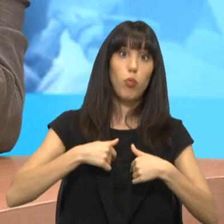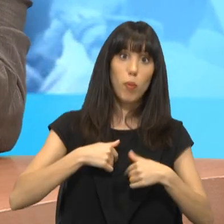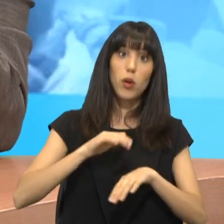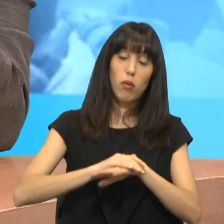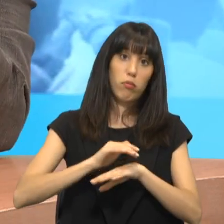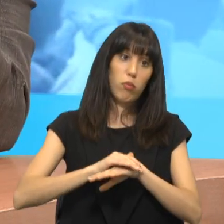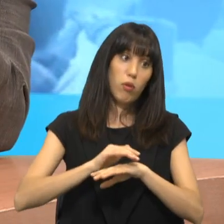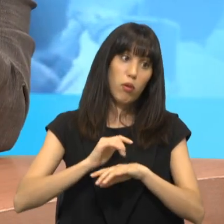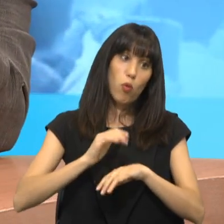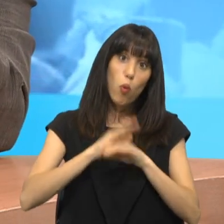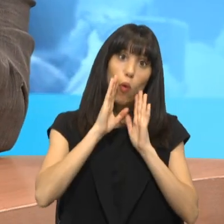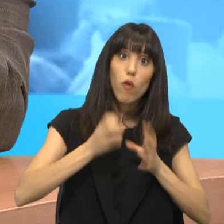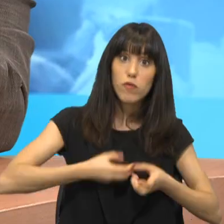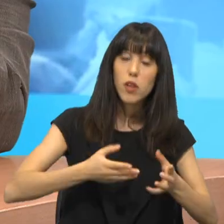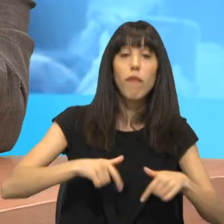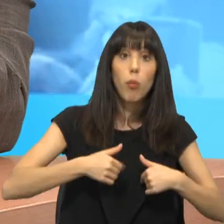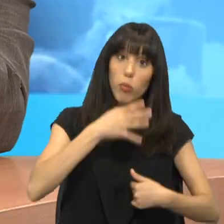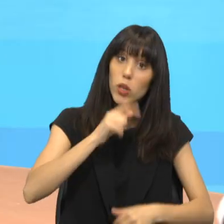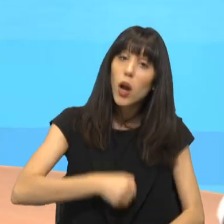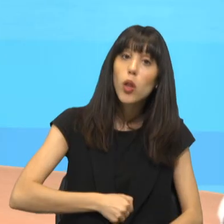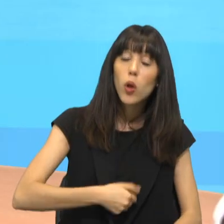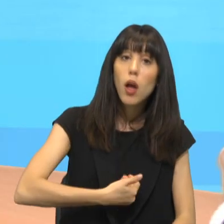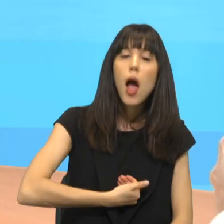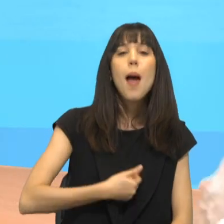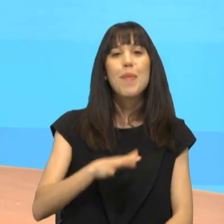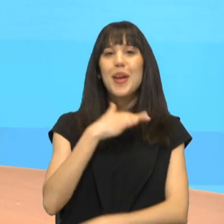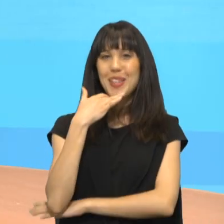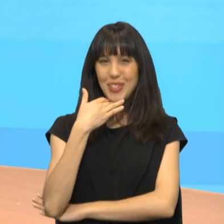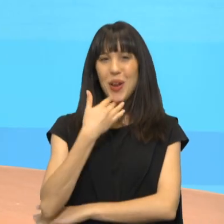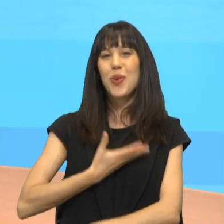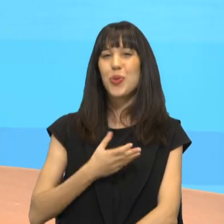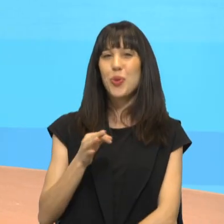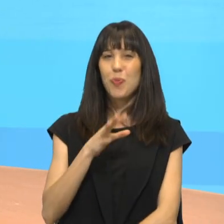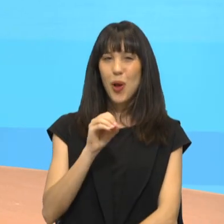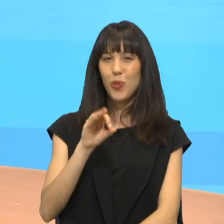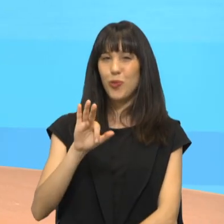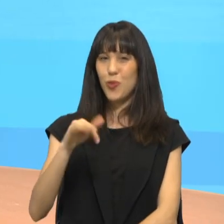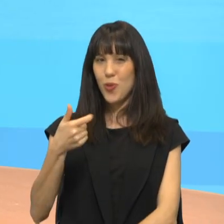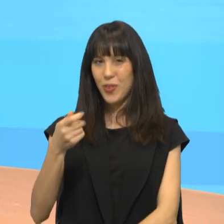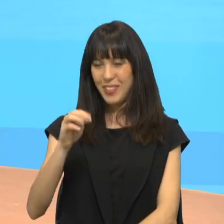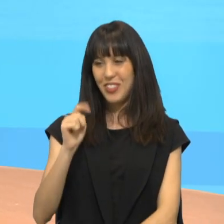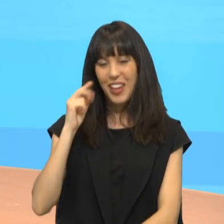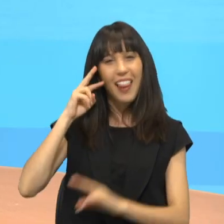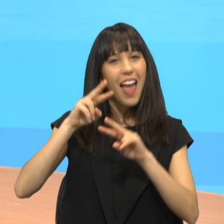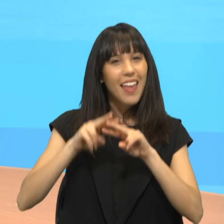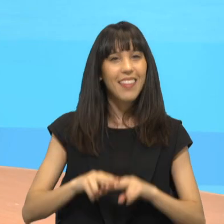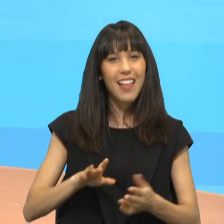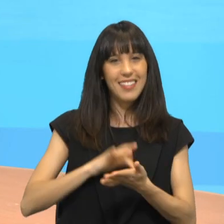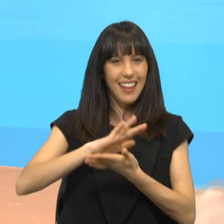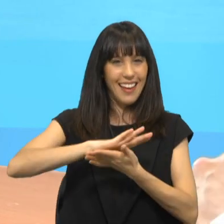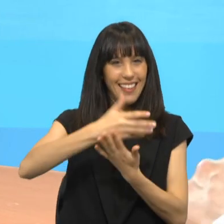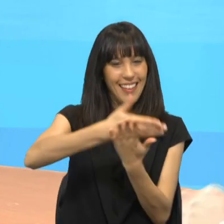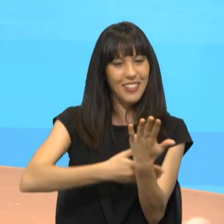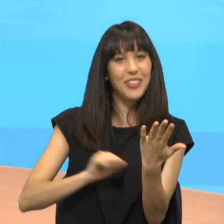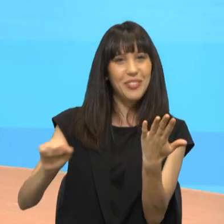católico. Portanto, aliás, não deixa de ser curioso o Dr. Paulo Fontes, nas análises que faz e que vemos escritas em diferentes artigos, distingue